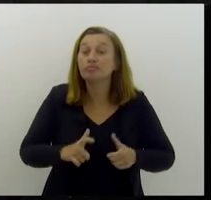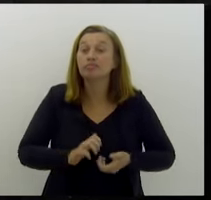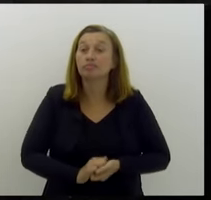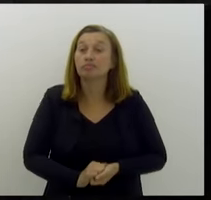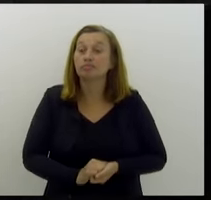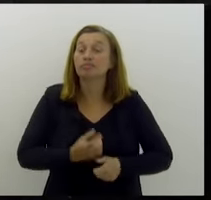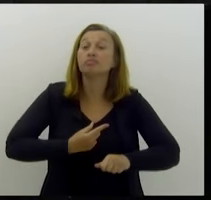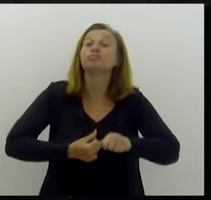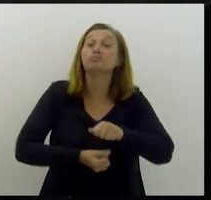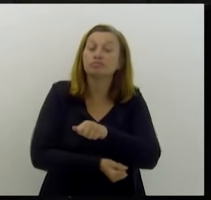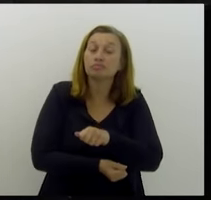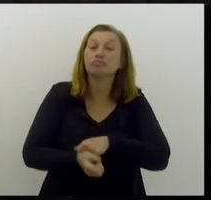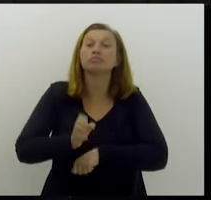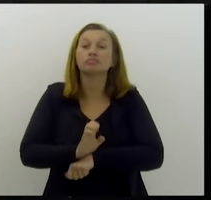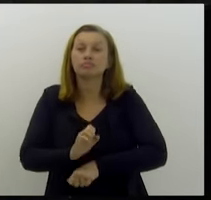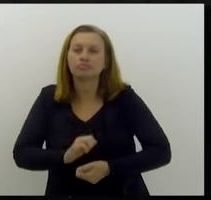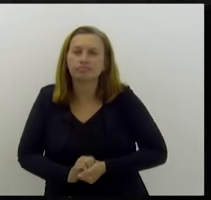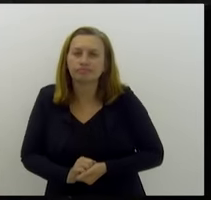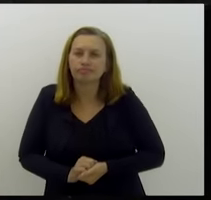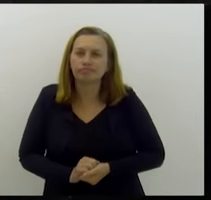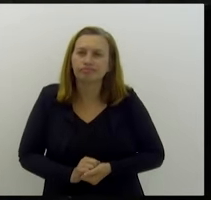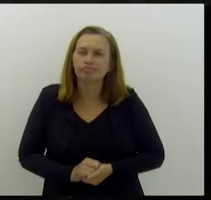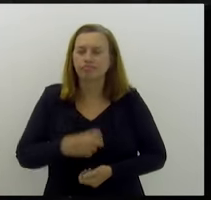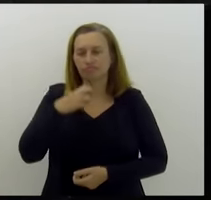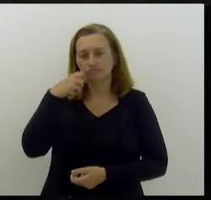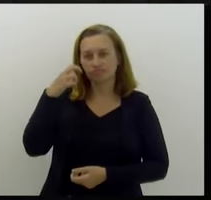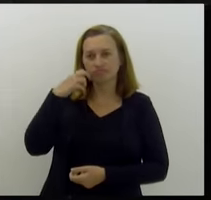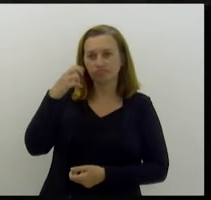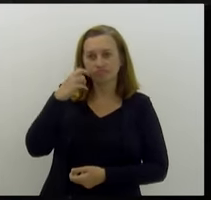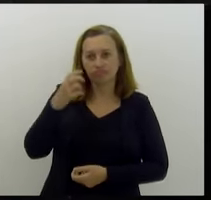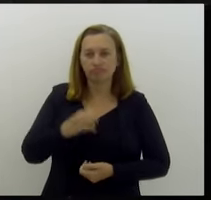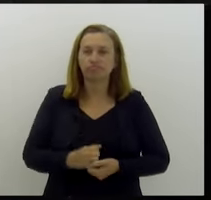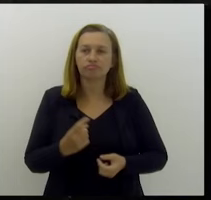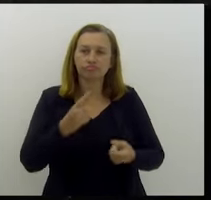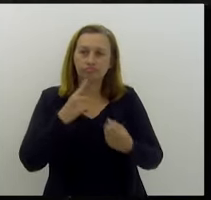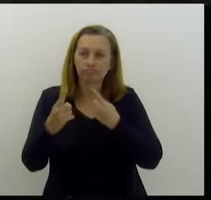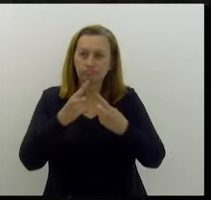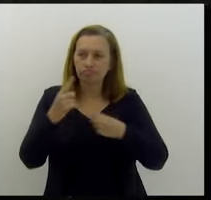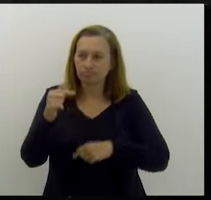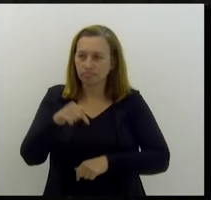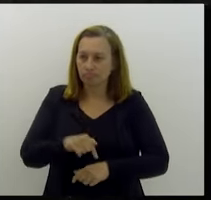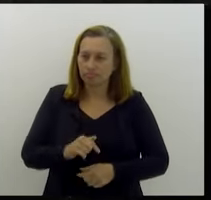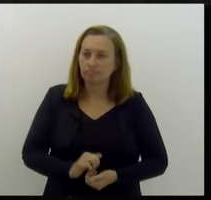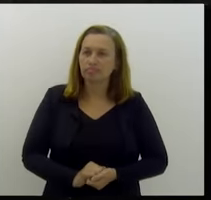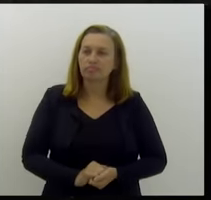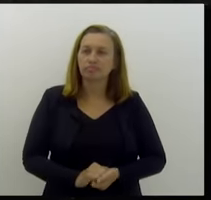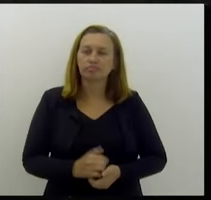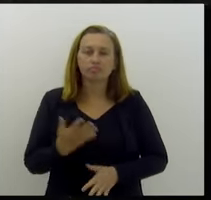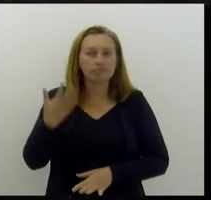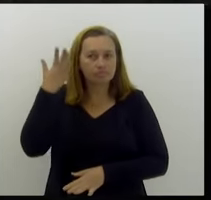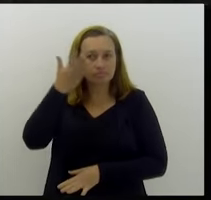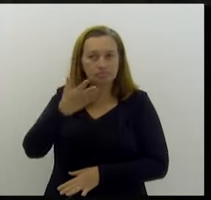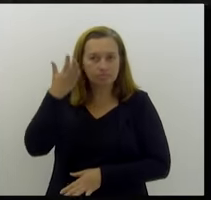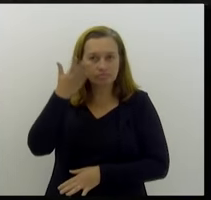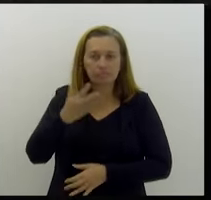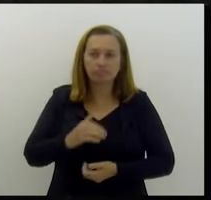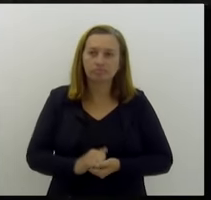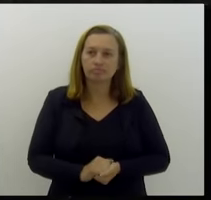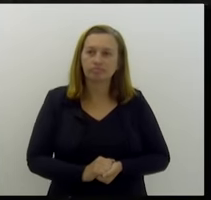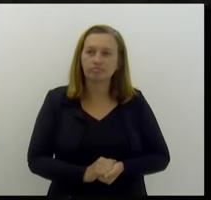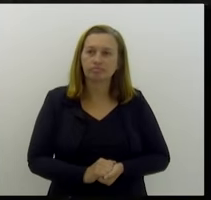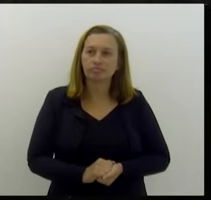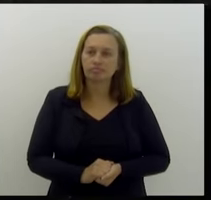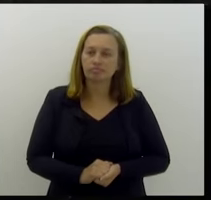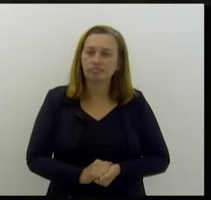investimentos do Estado É vergonhoso que a gente esteja debatendo aqui essas mensagens de forma sodada que